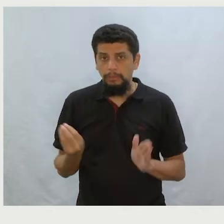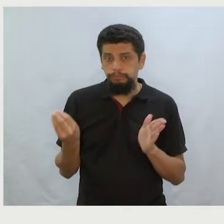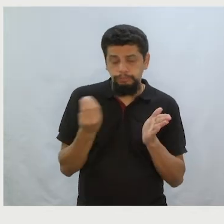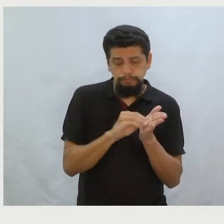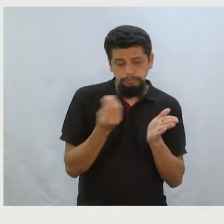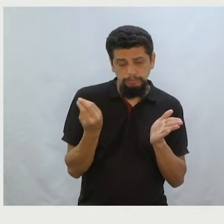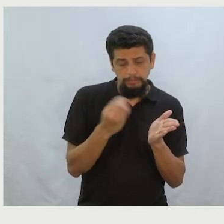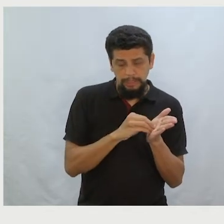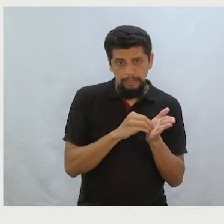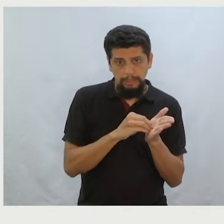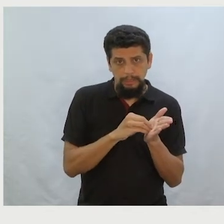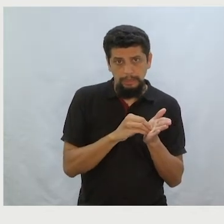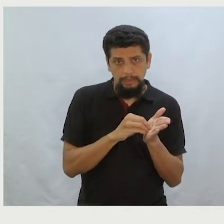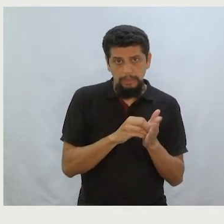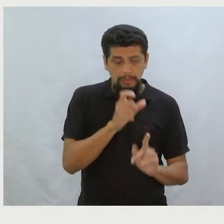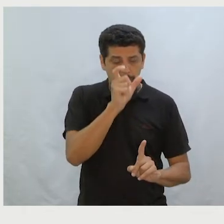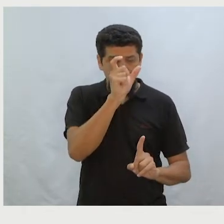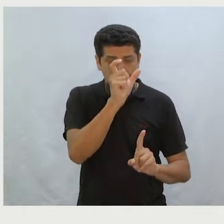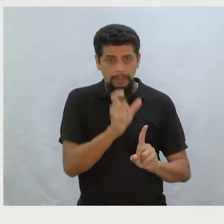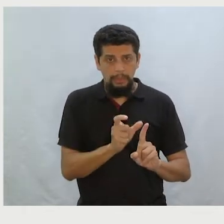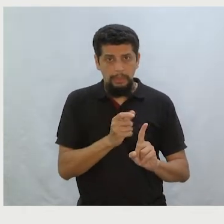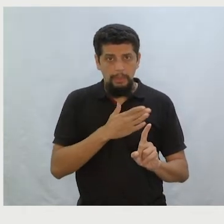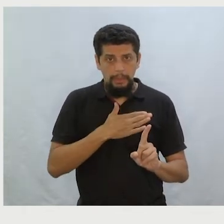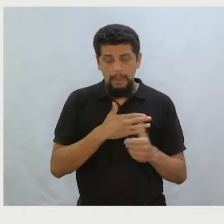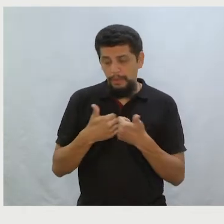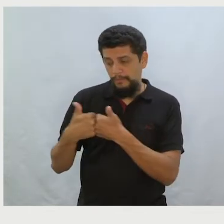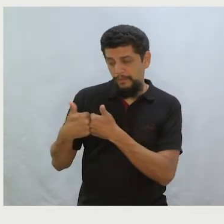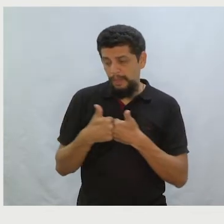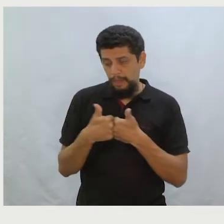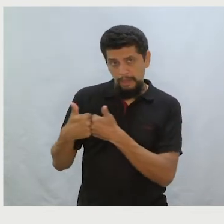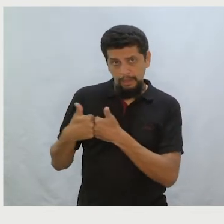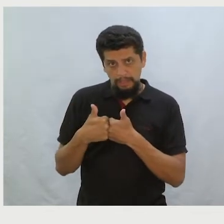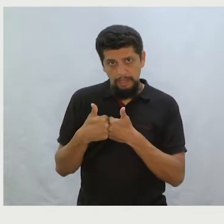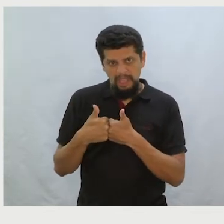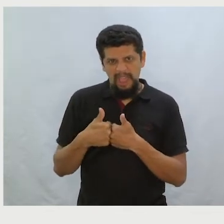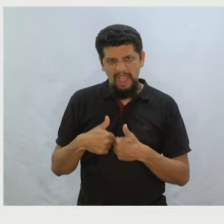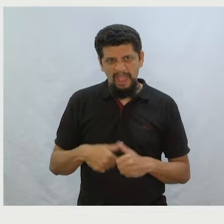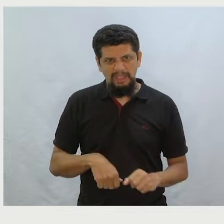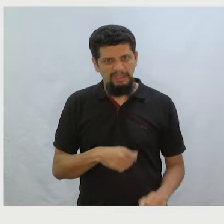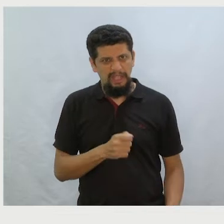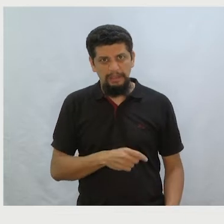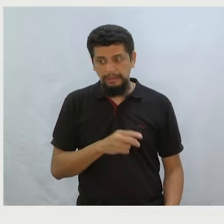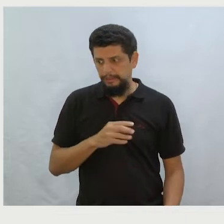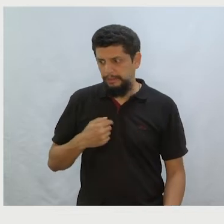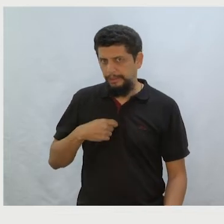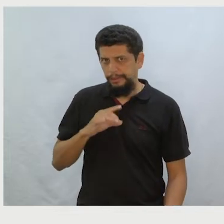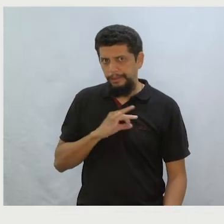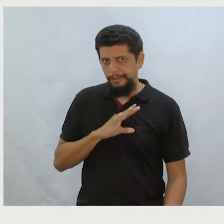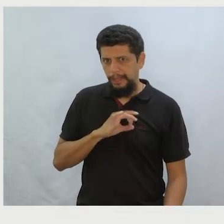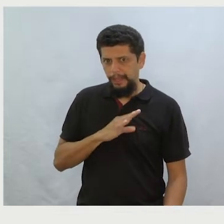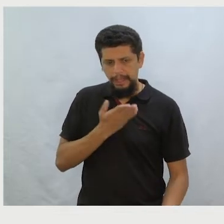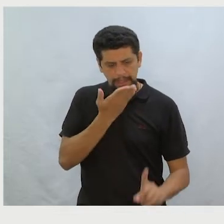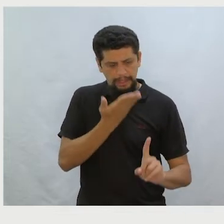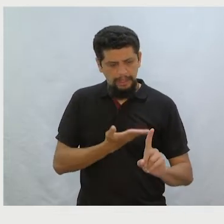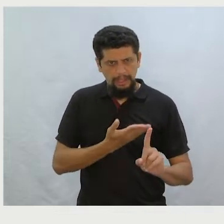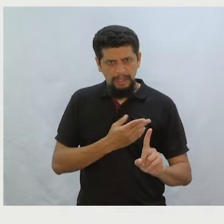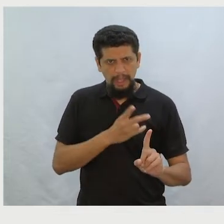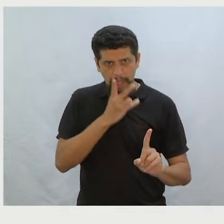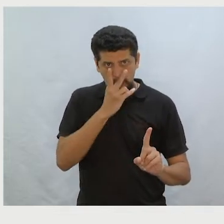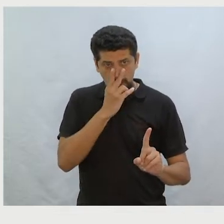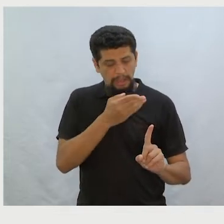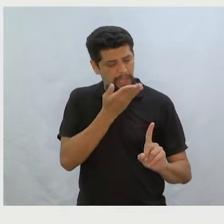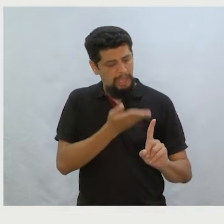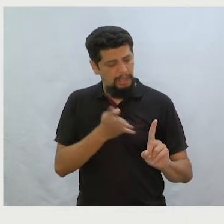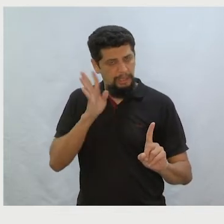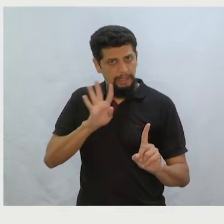pus lá sujeito o meu vizinho que é realmente um sujeito de meter medo Apesar de eu achar que ele